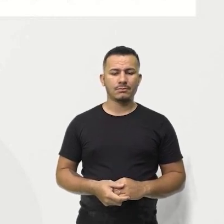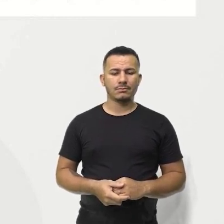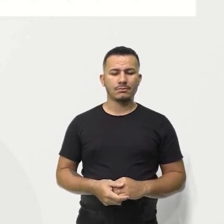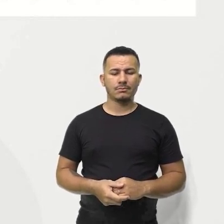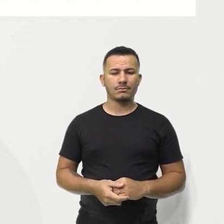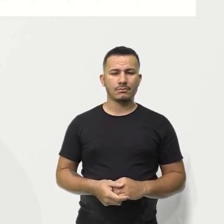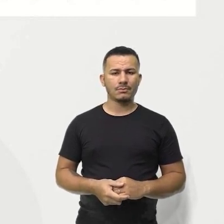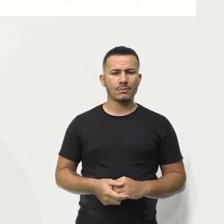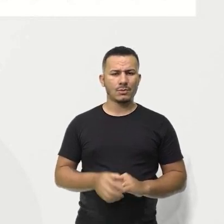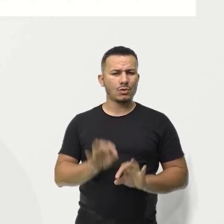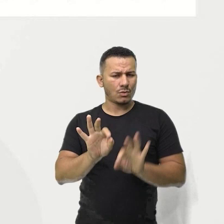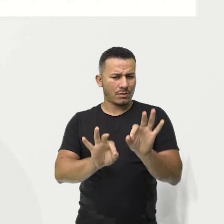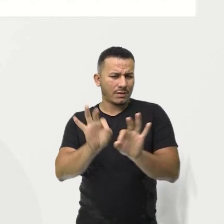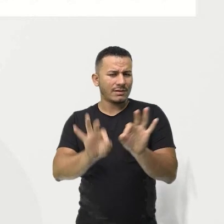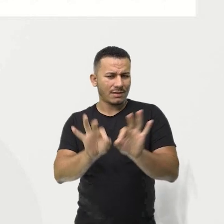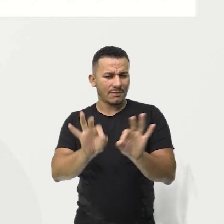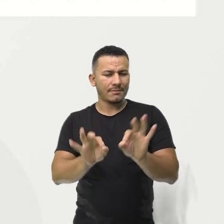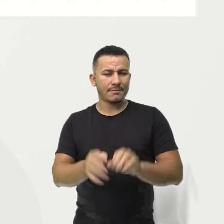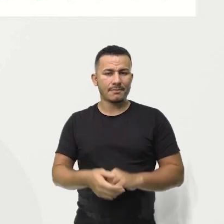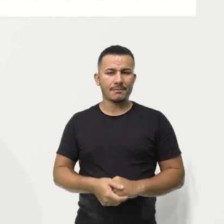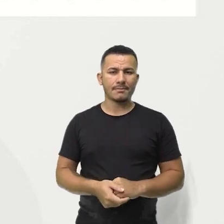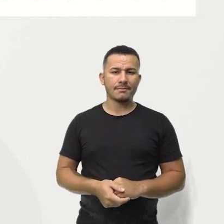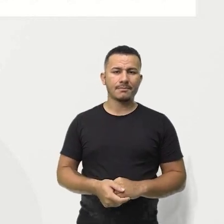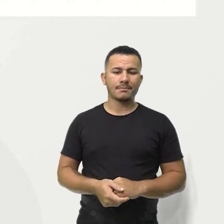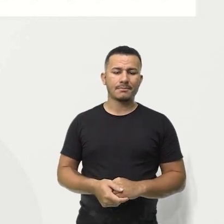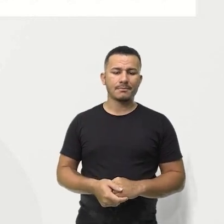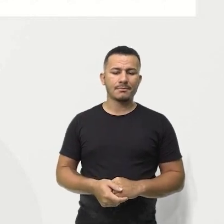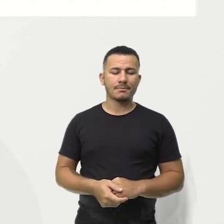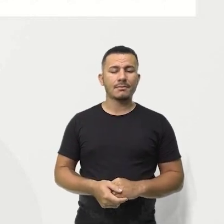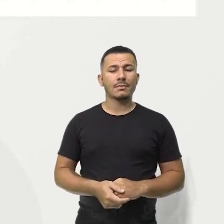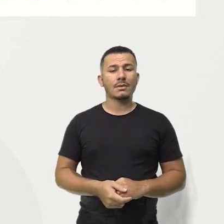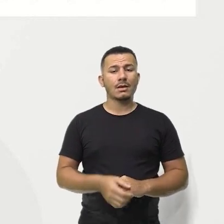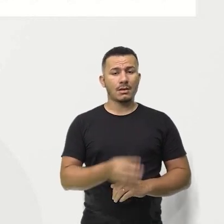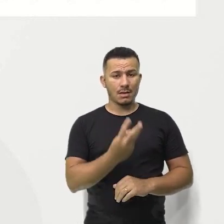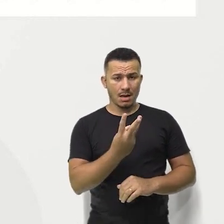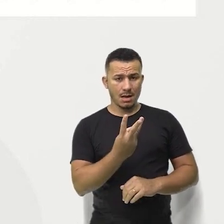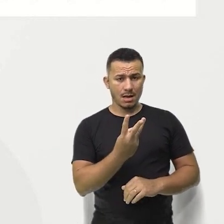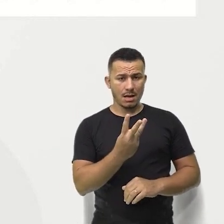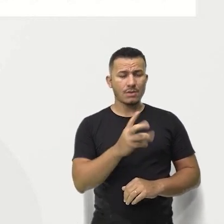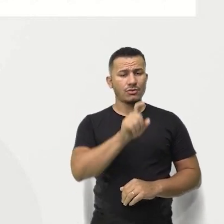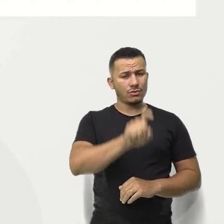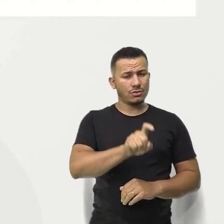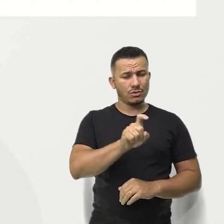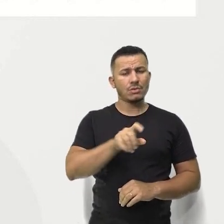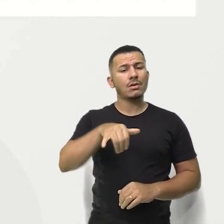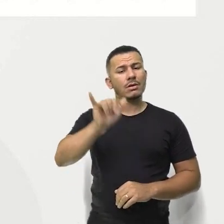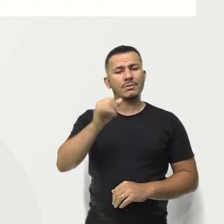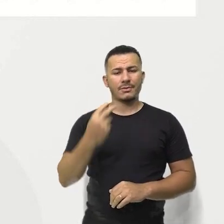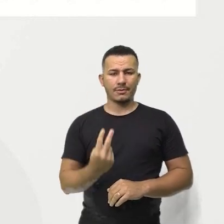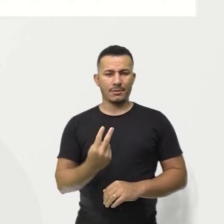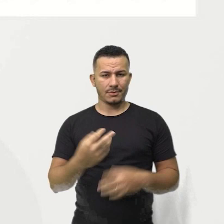x vale 3 e o y... Vou melhorar aqui porque ficou meio estranho esse 3 aqui, né?